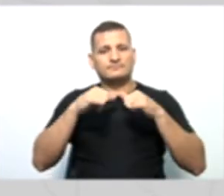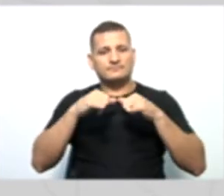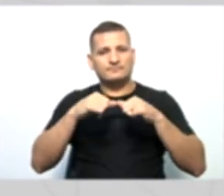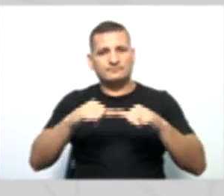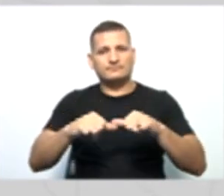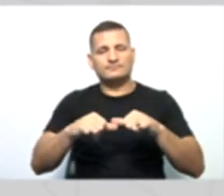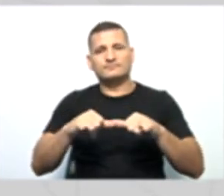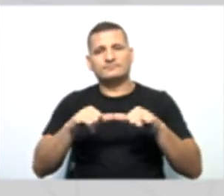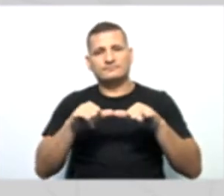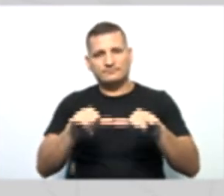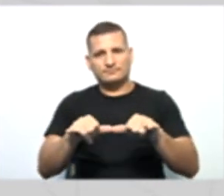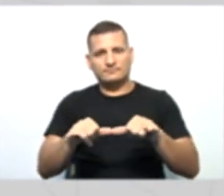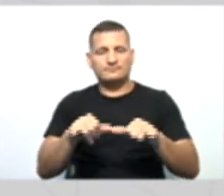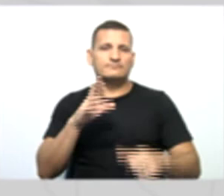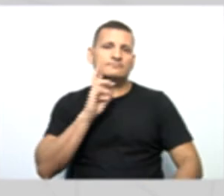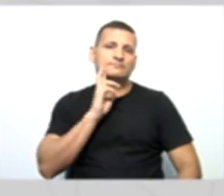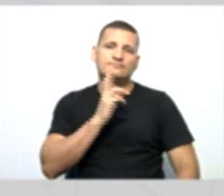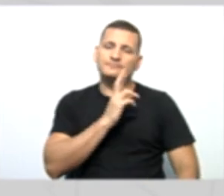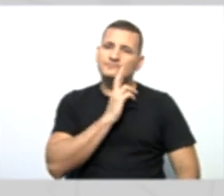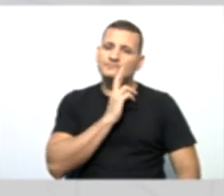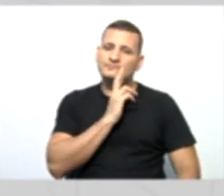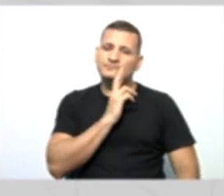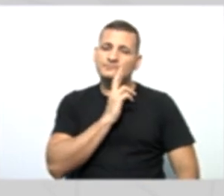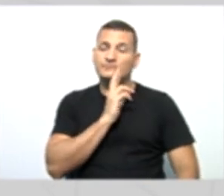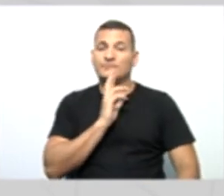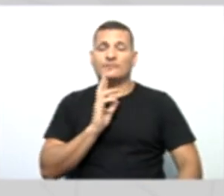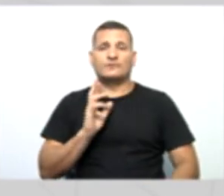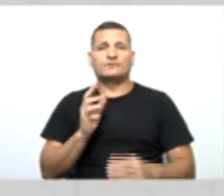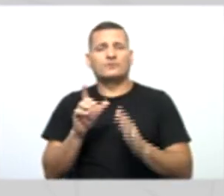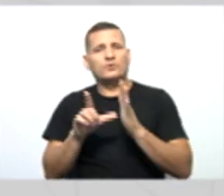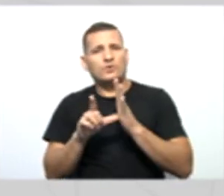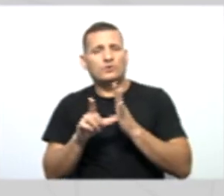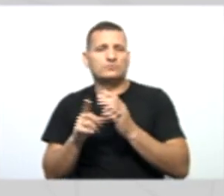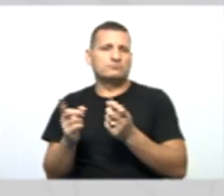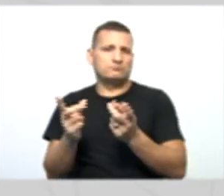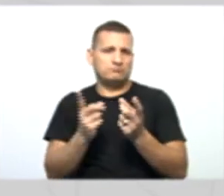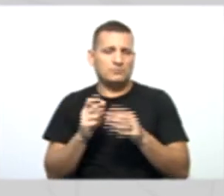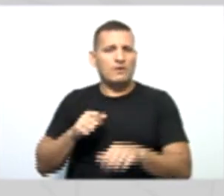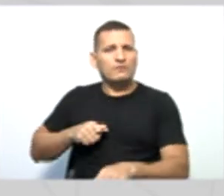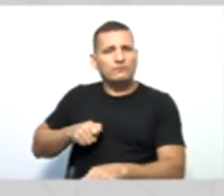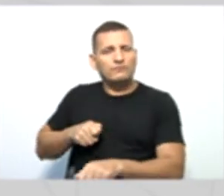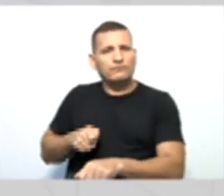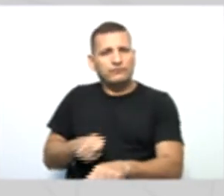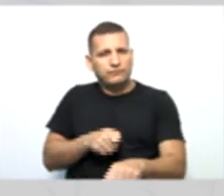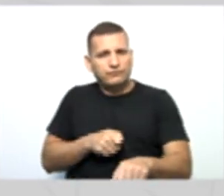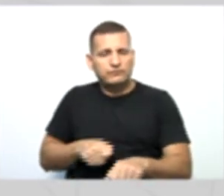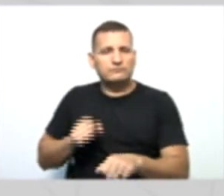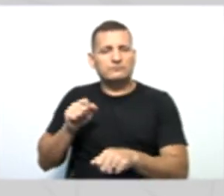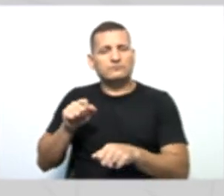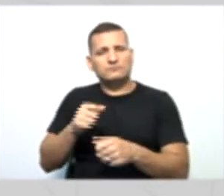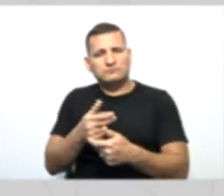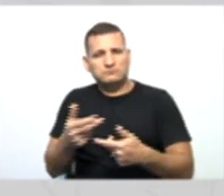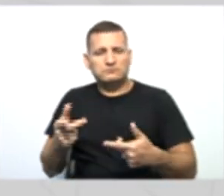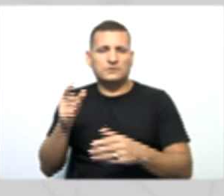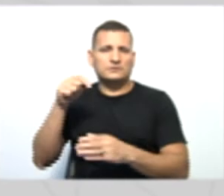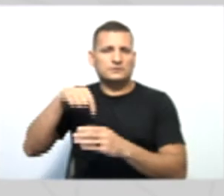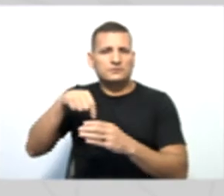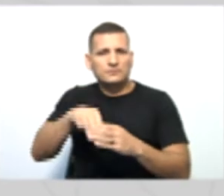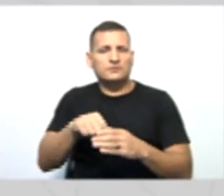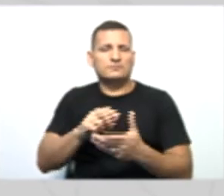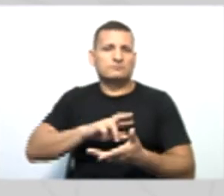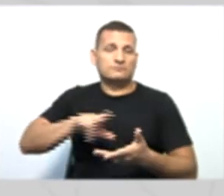supermercados, restaurantes, casas de produtos agrícolas, fertilizantes e sementes. Aí a gente tem alguns